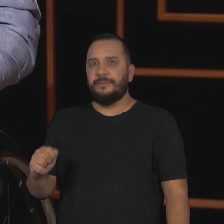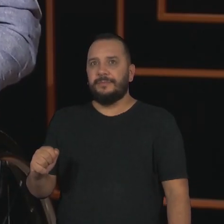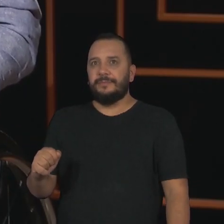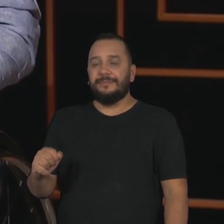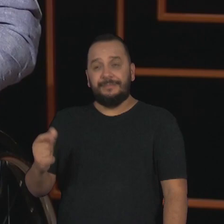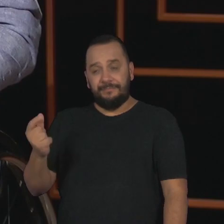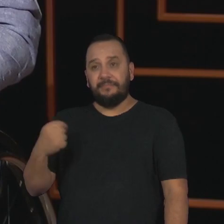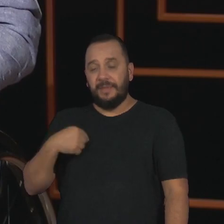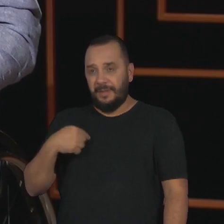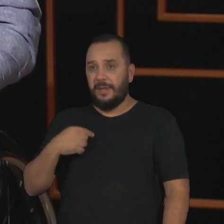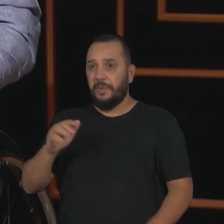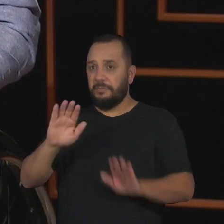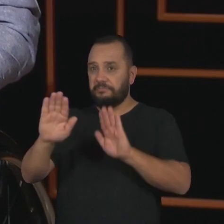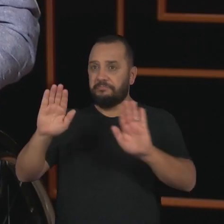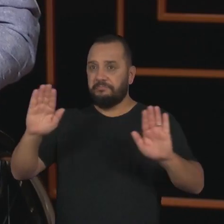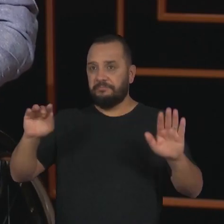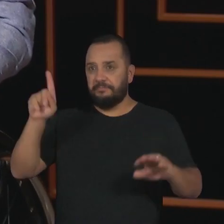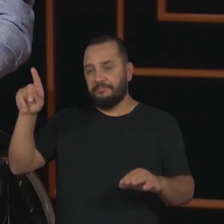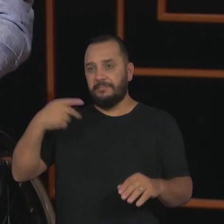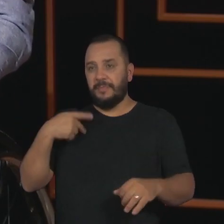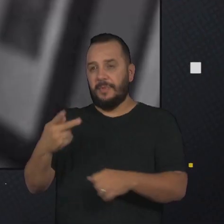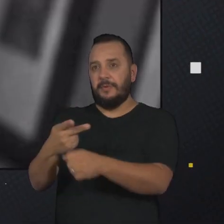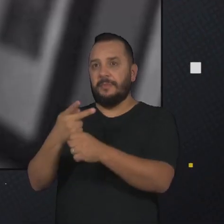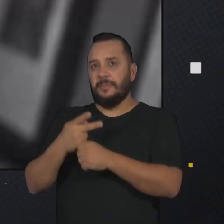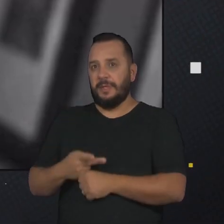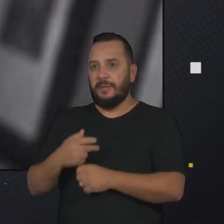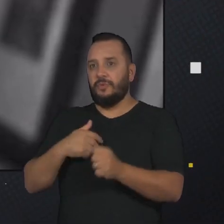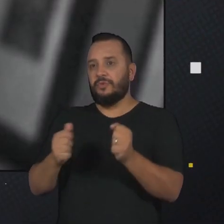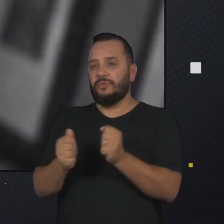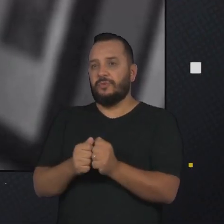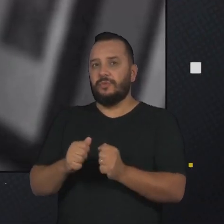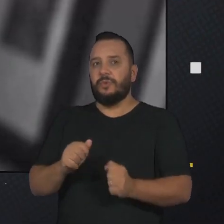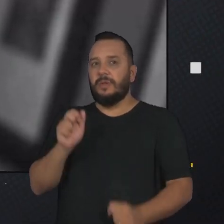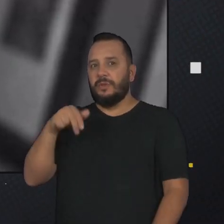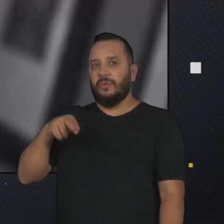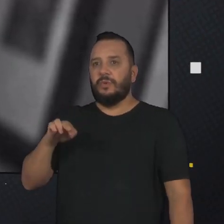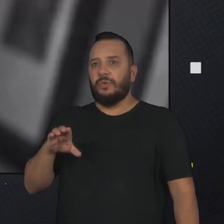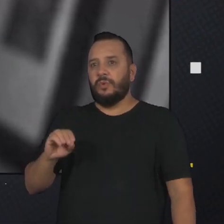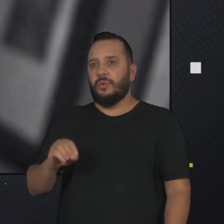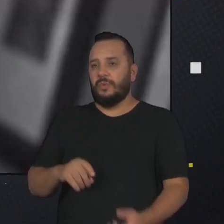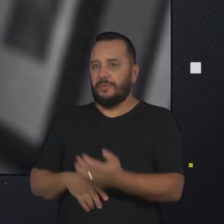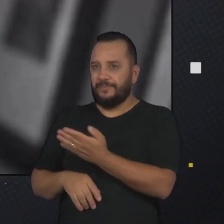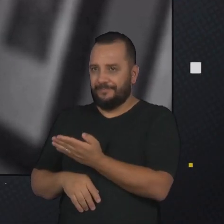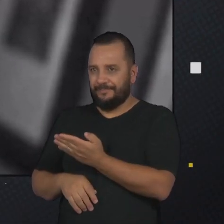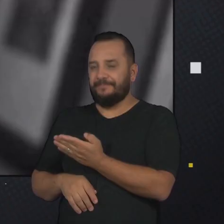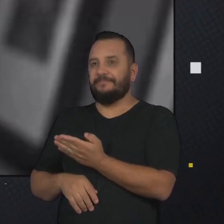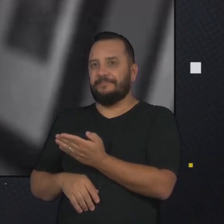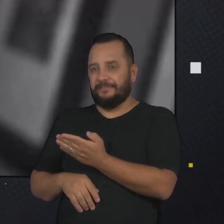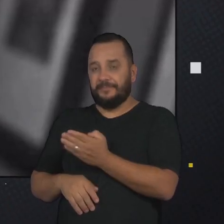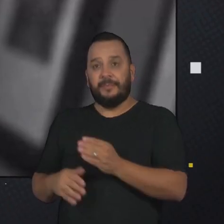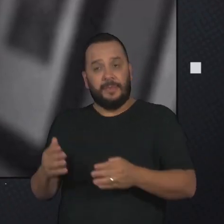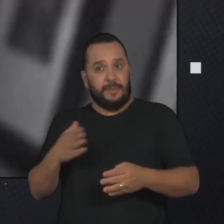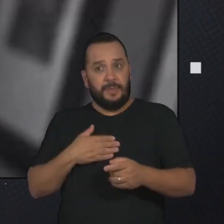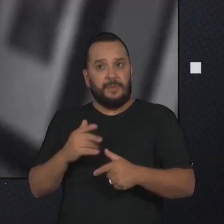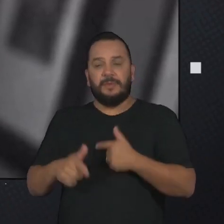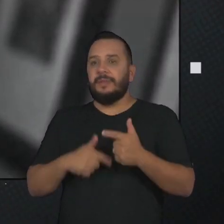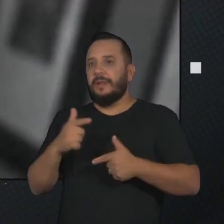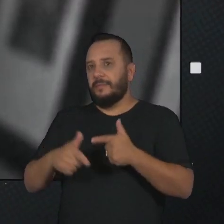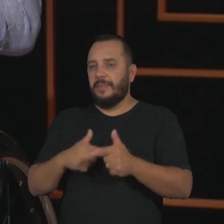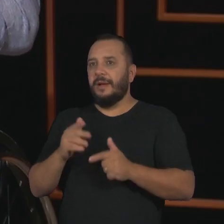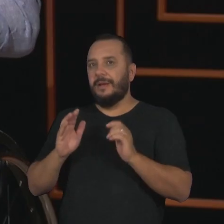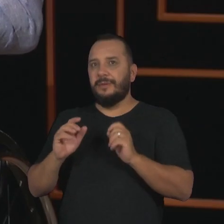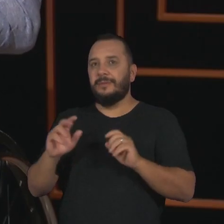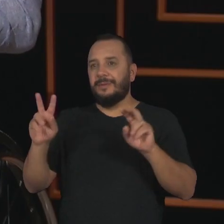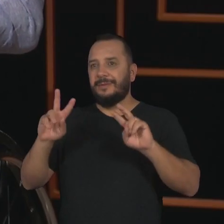um prêmio junto com Antônio Henrique do Amaral. E o meu trabalho era um trabalho grande, 1,